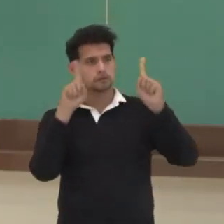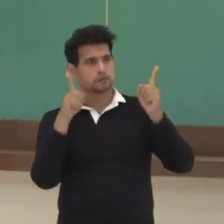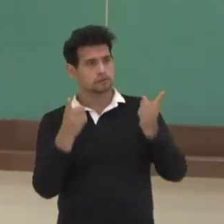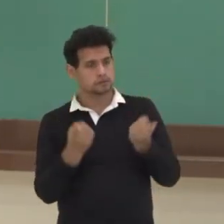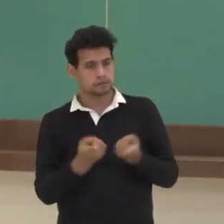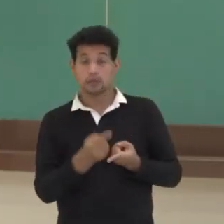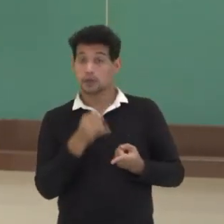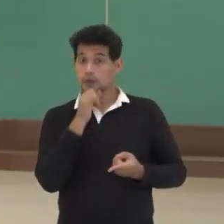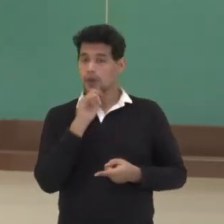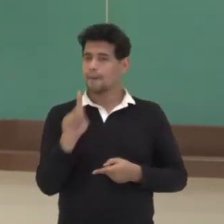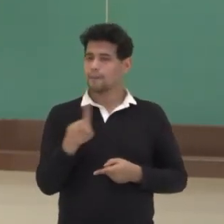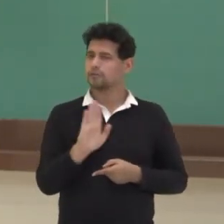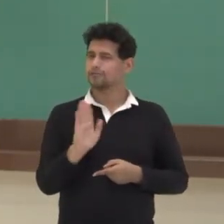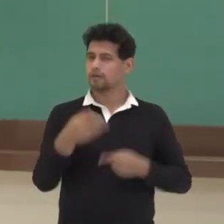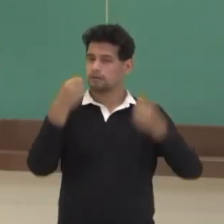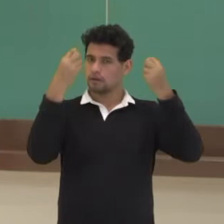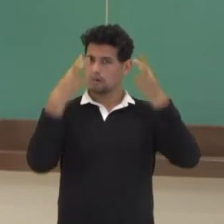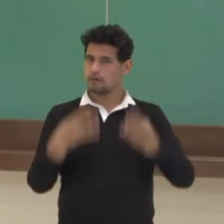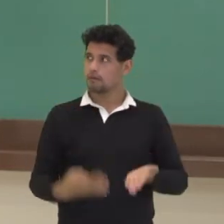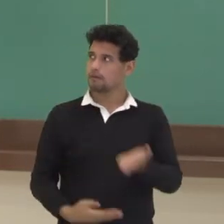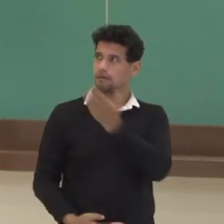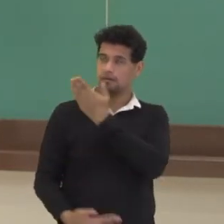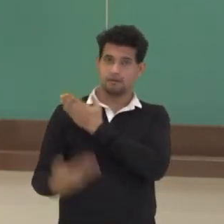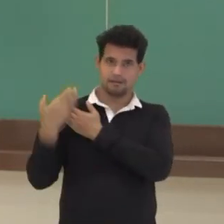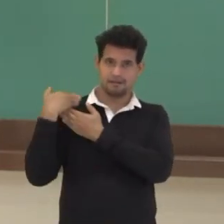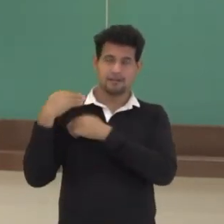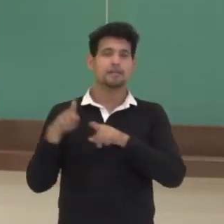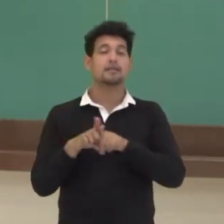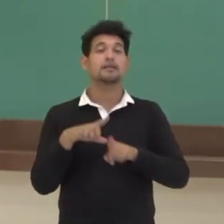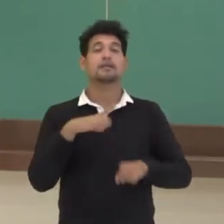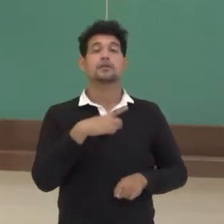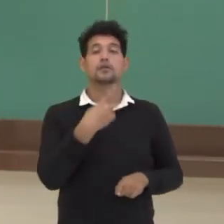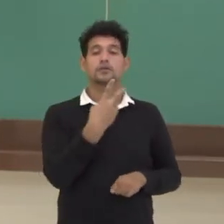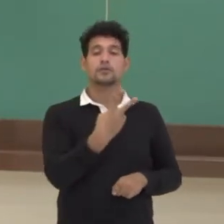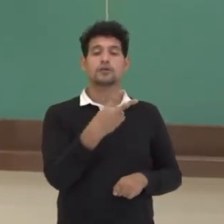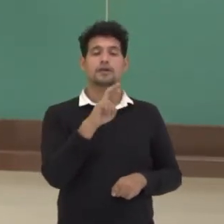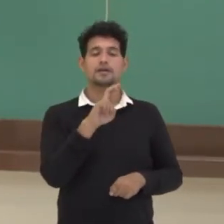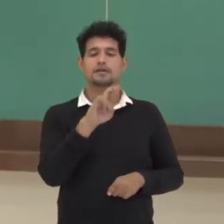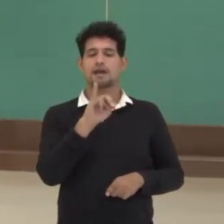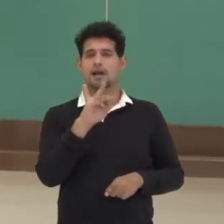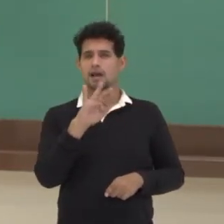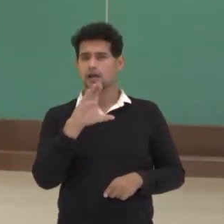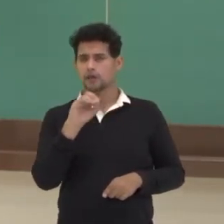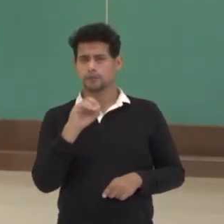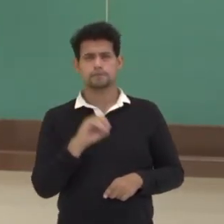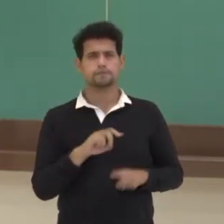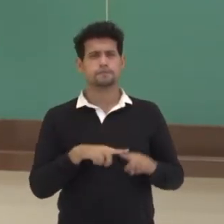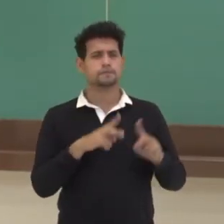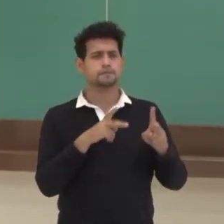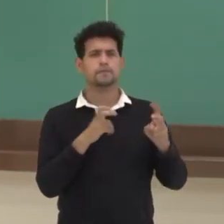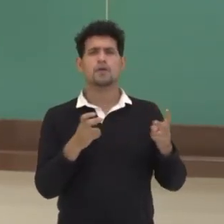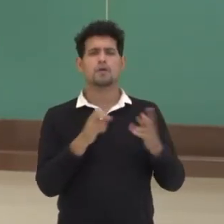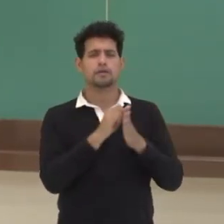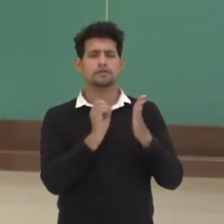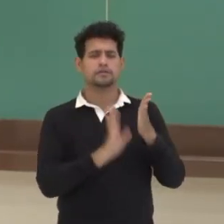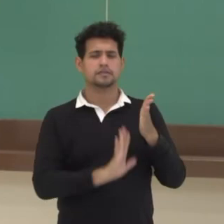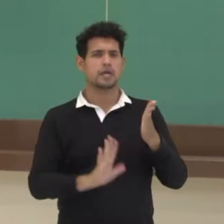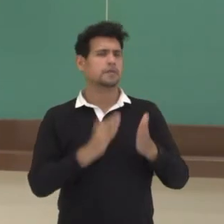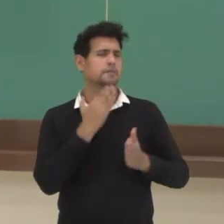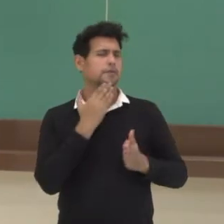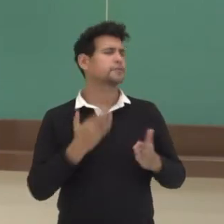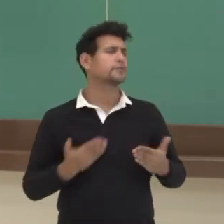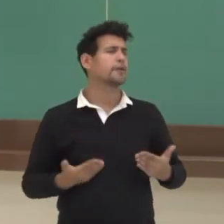a professora te explicou que nós teríamos 2 raios. Então, observe o que o exercício está me